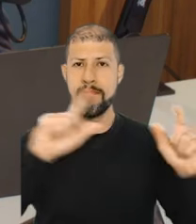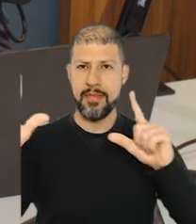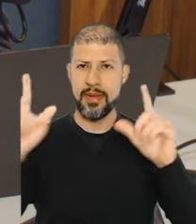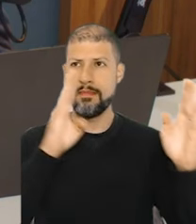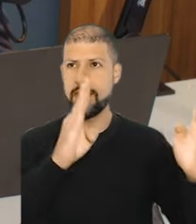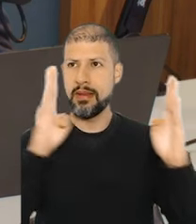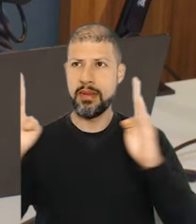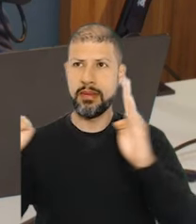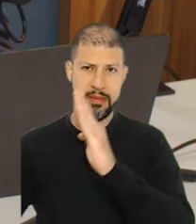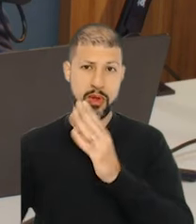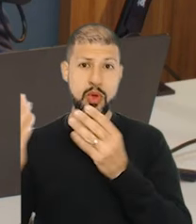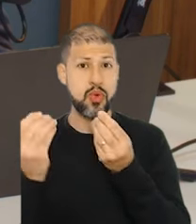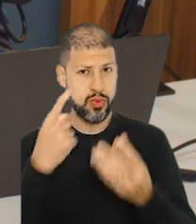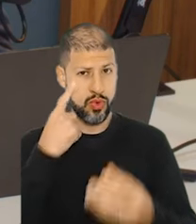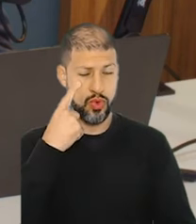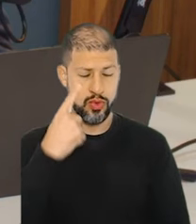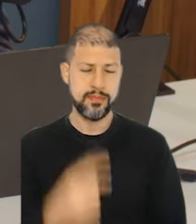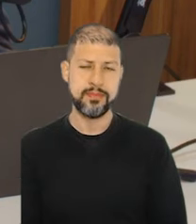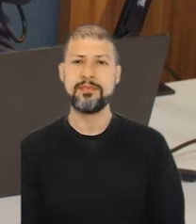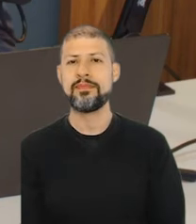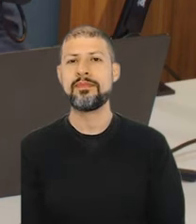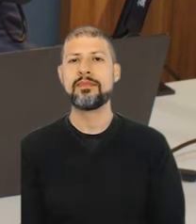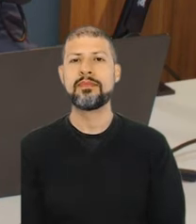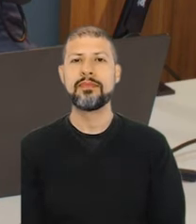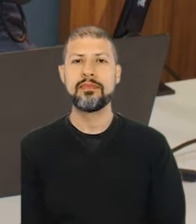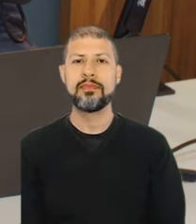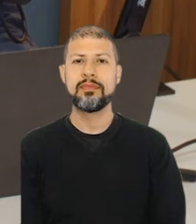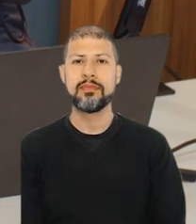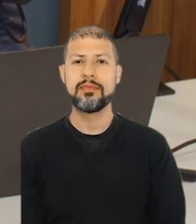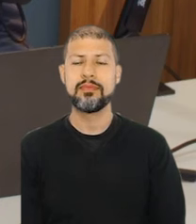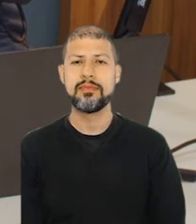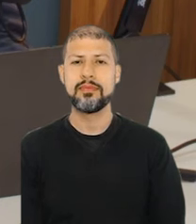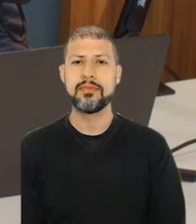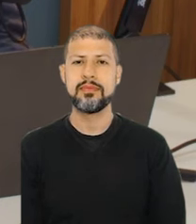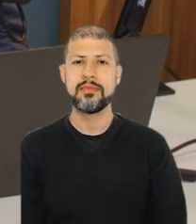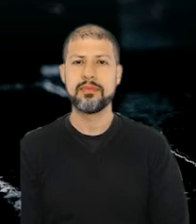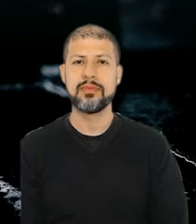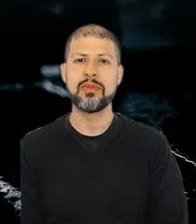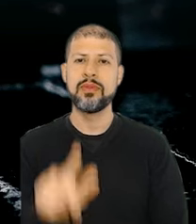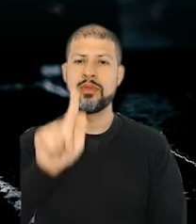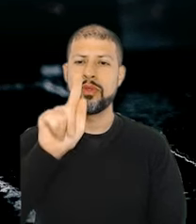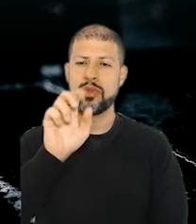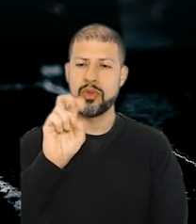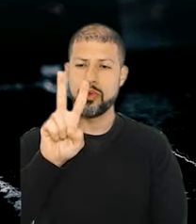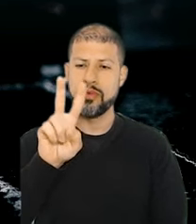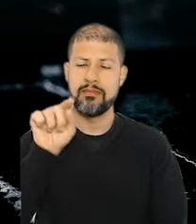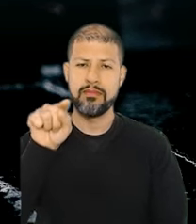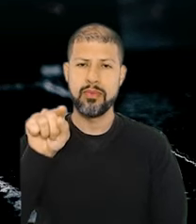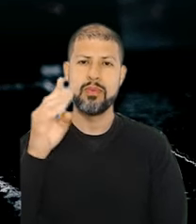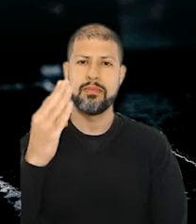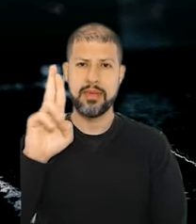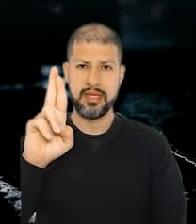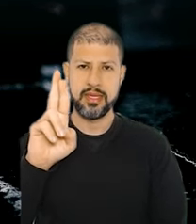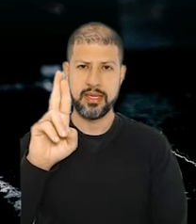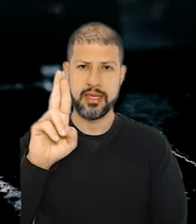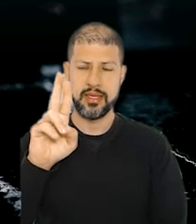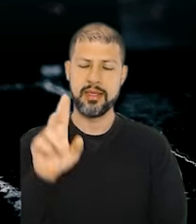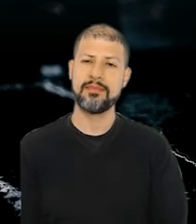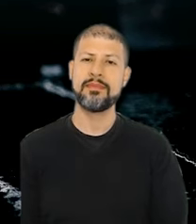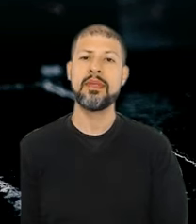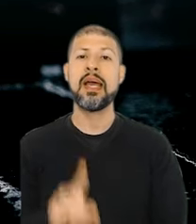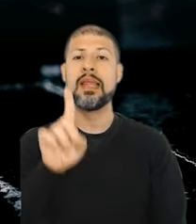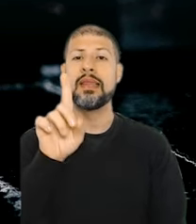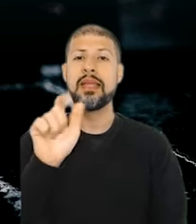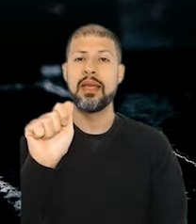aparecer então aqui eu saio gov.br das SN